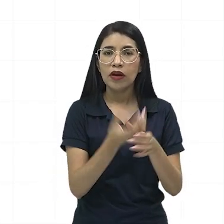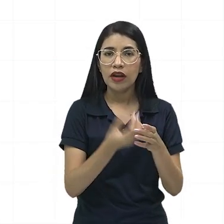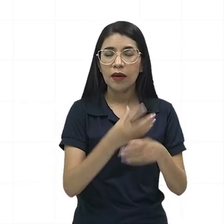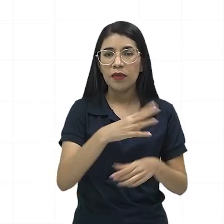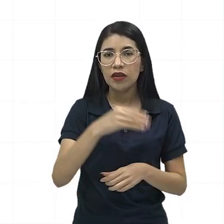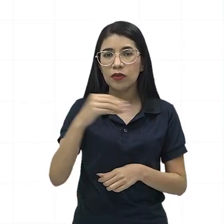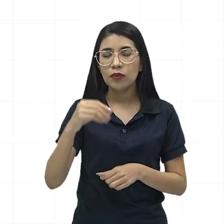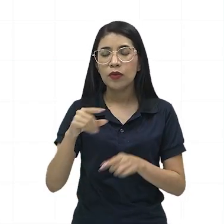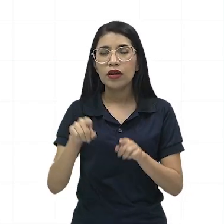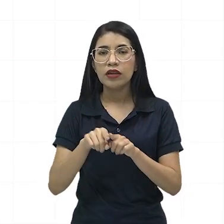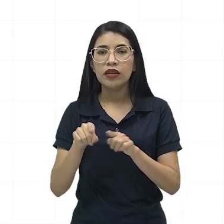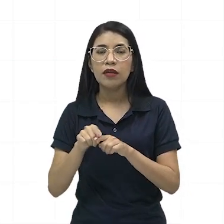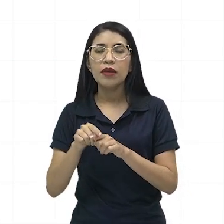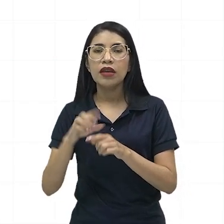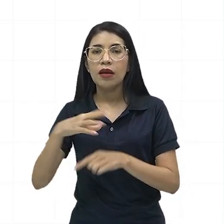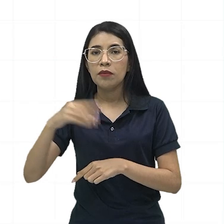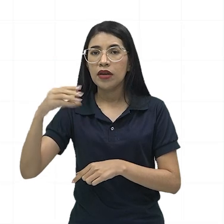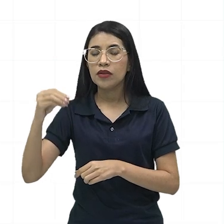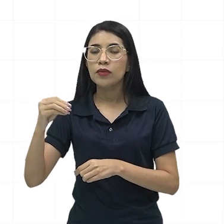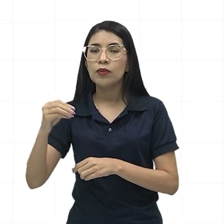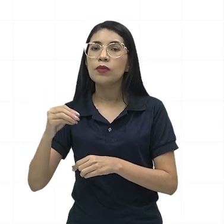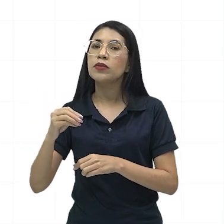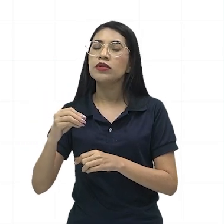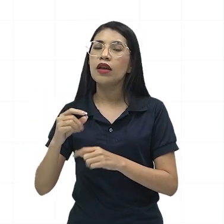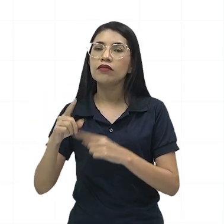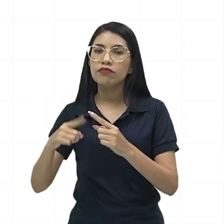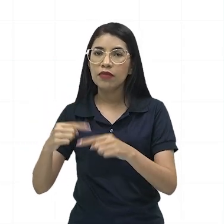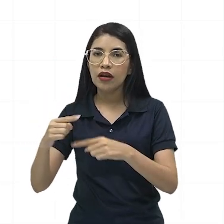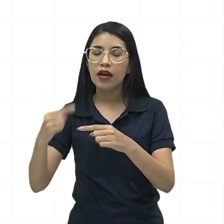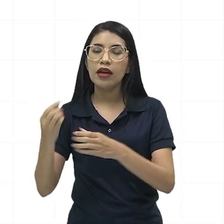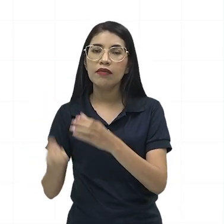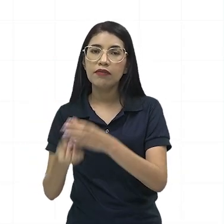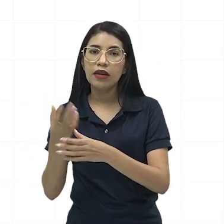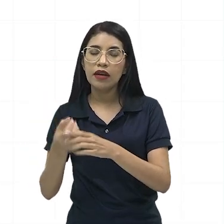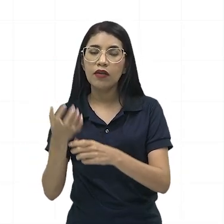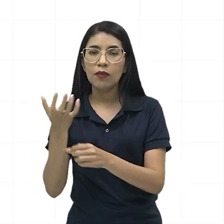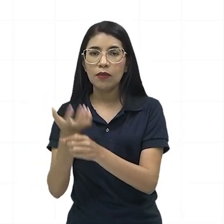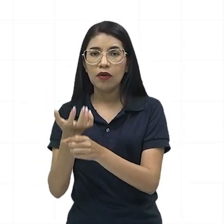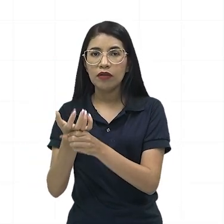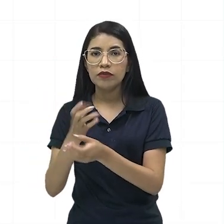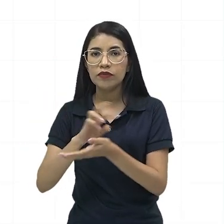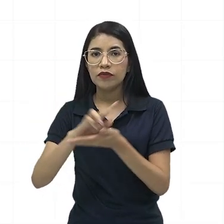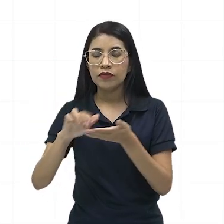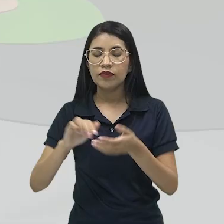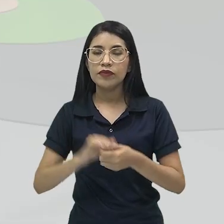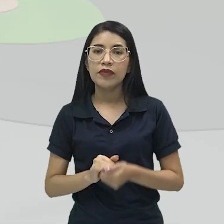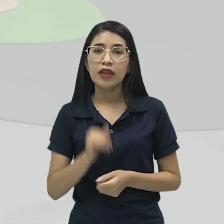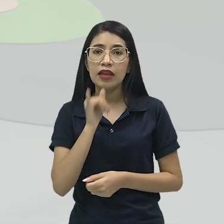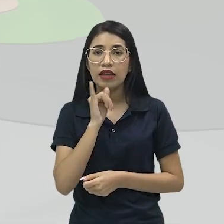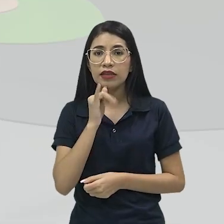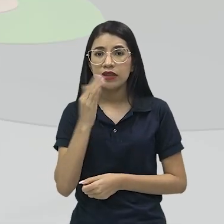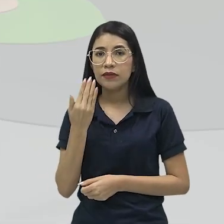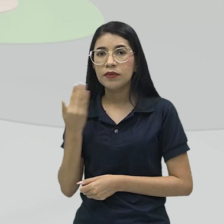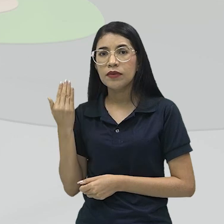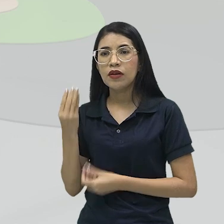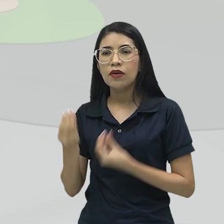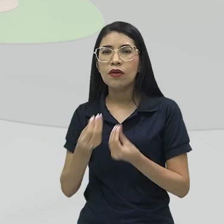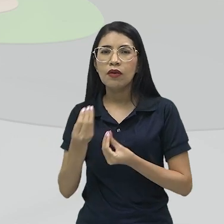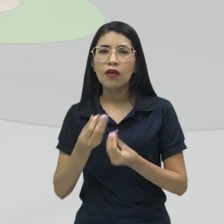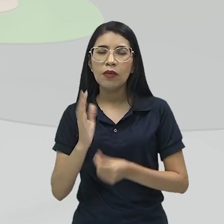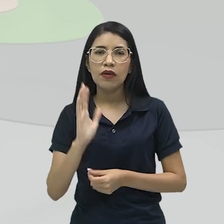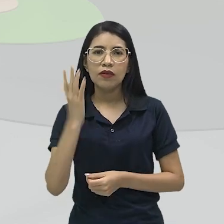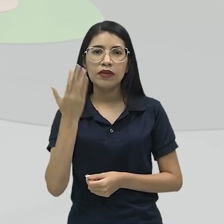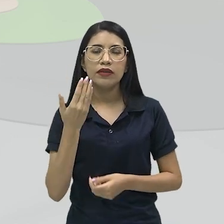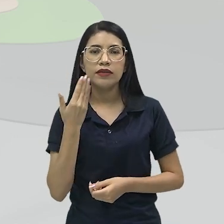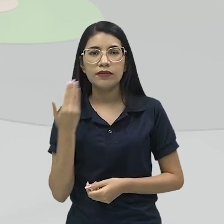medusas e as medusas, por sua vez, de forma sexuada, originam os pólipos. Então vamos observar aí como é que